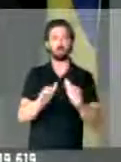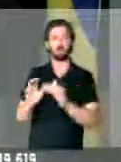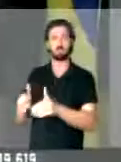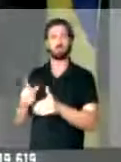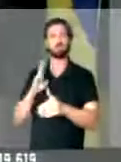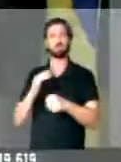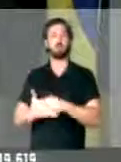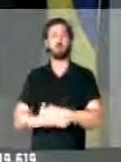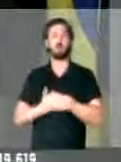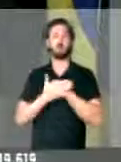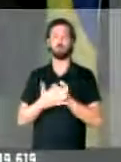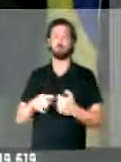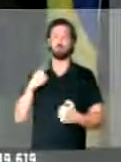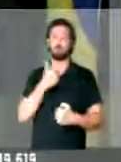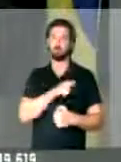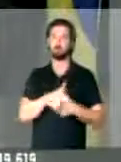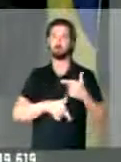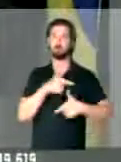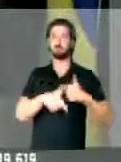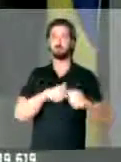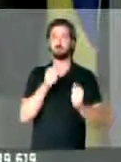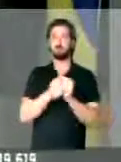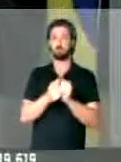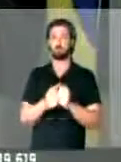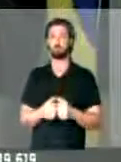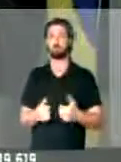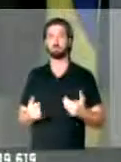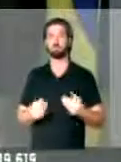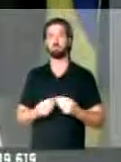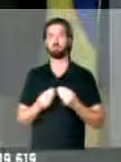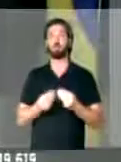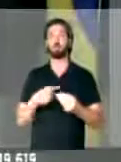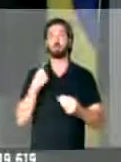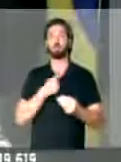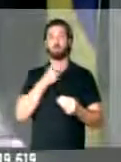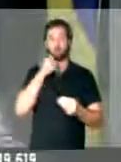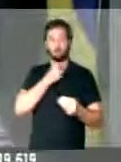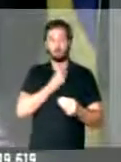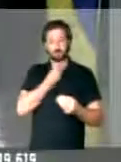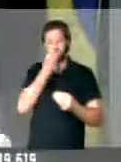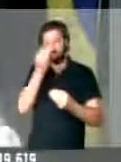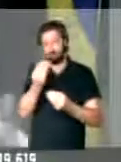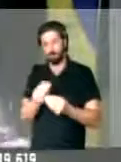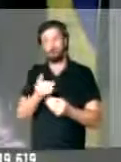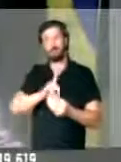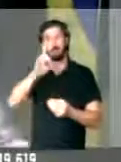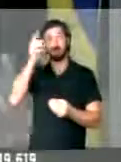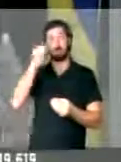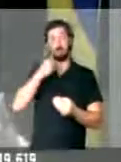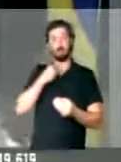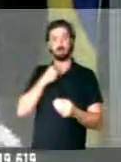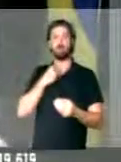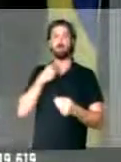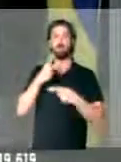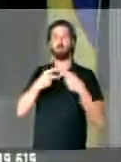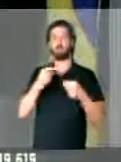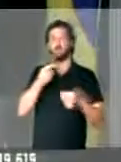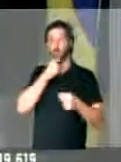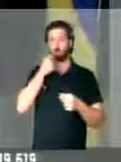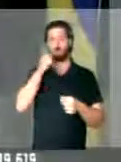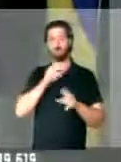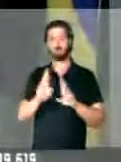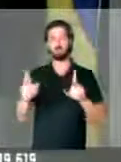que nos dão força para que a gente possa trabalhar junto com eles, levar o nosso lado mulher. Afinal, Deus nos fez diferente, homem e mulher,